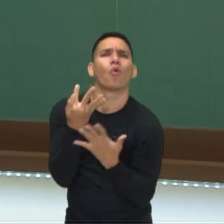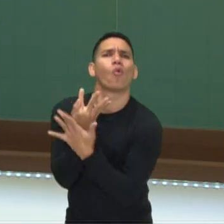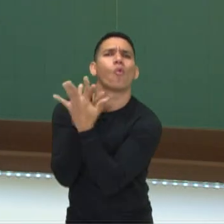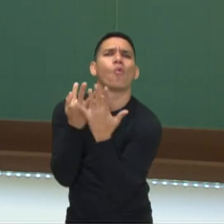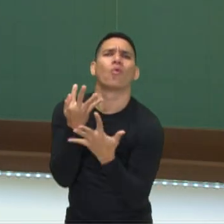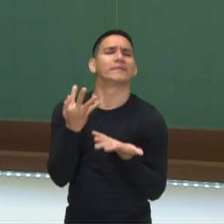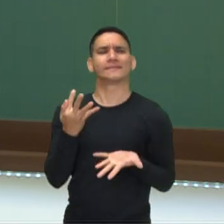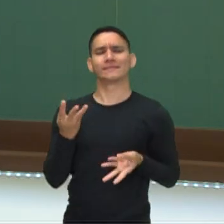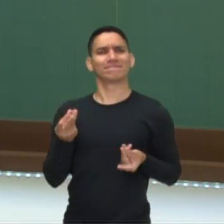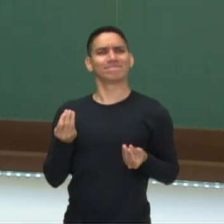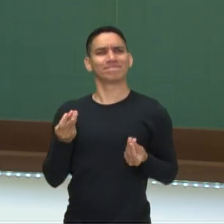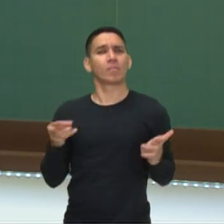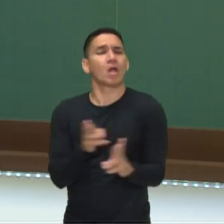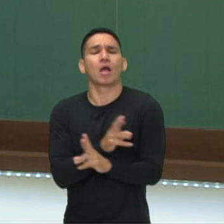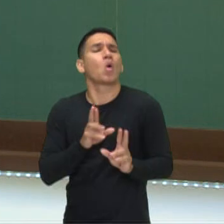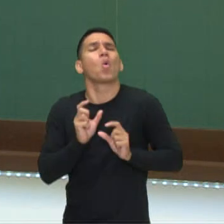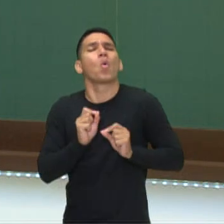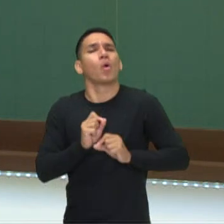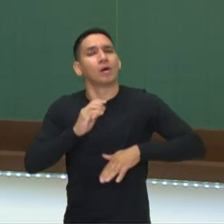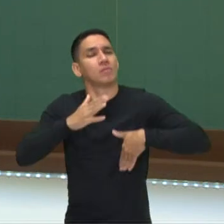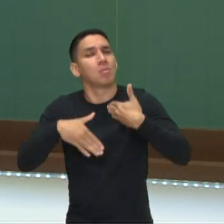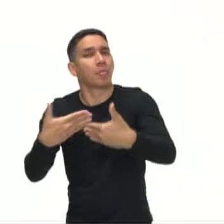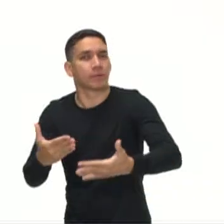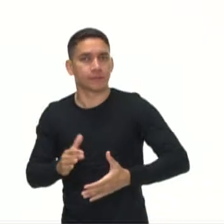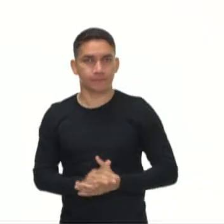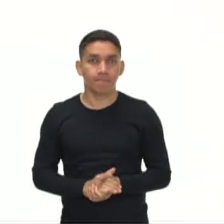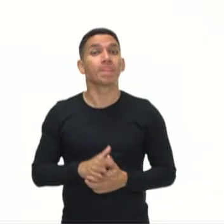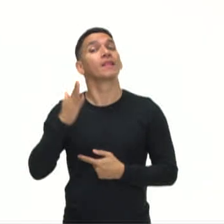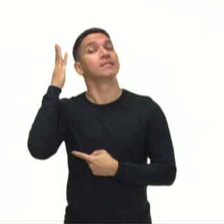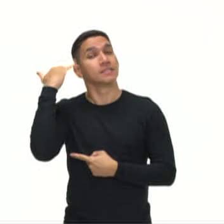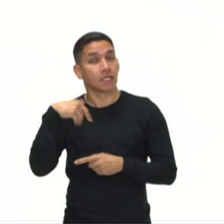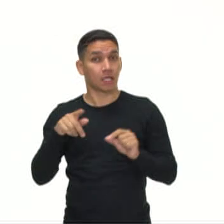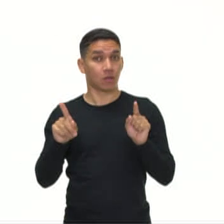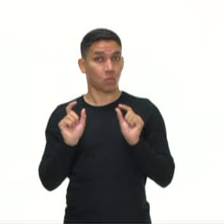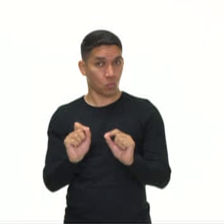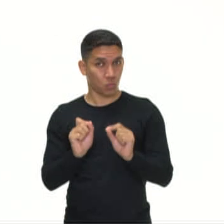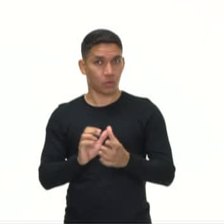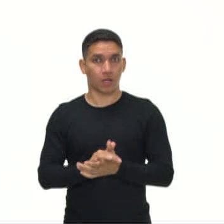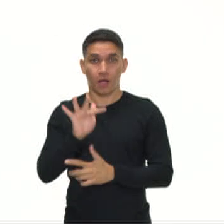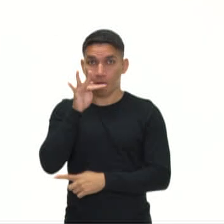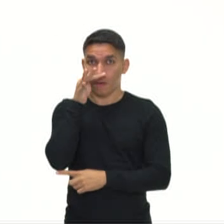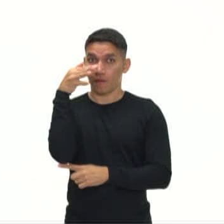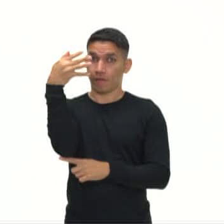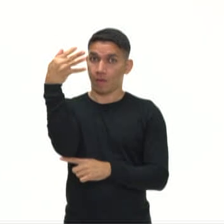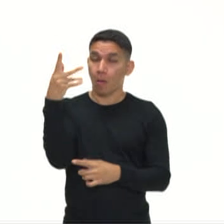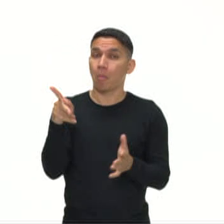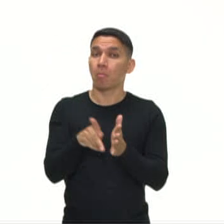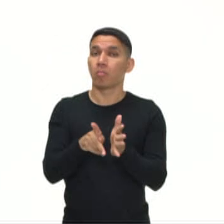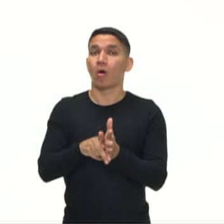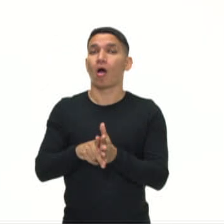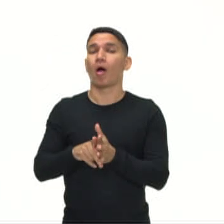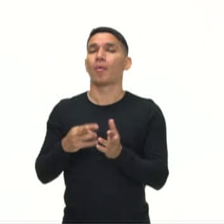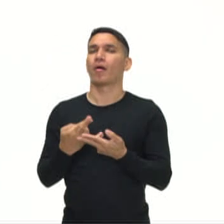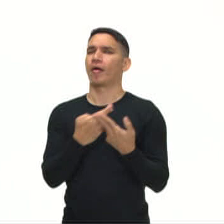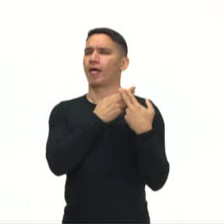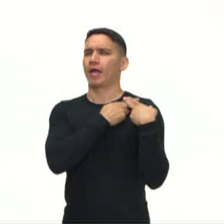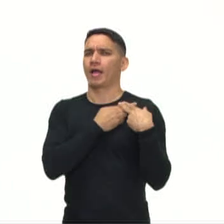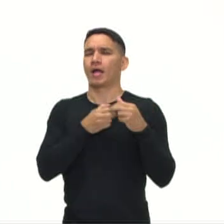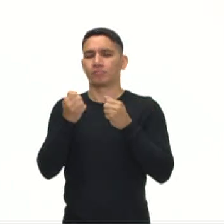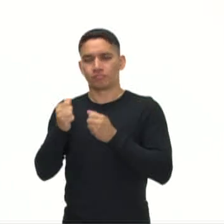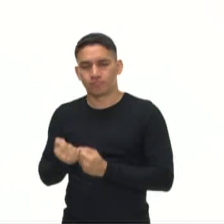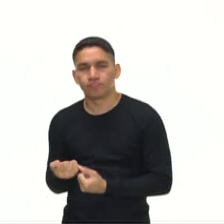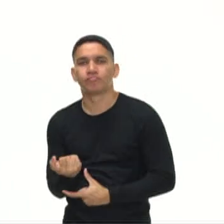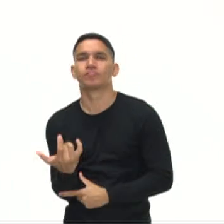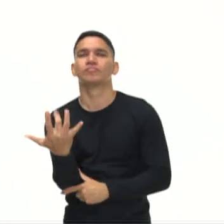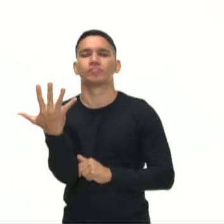que será que está relacionado nesse processo? Então, ele já sabe que a flor é responsável pela reprodução, as cores